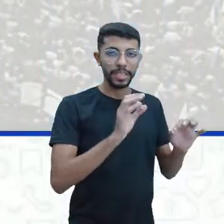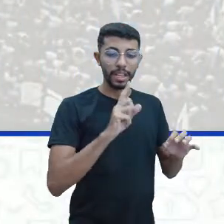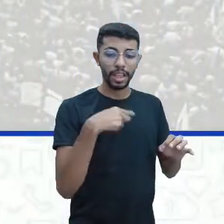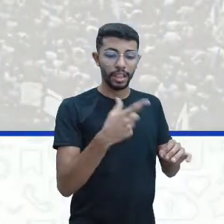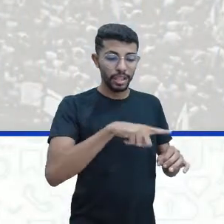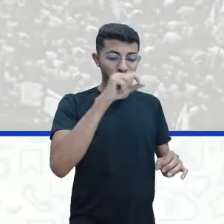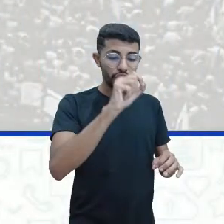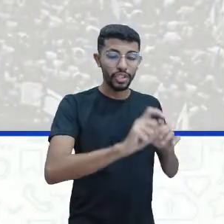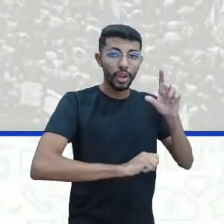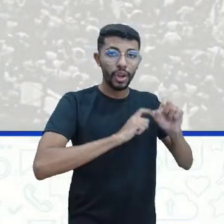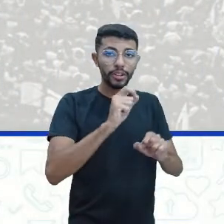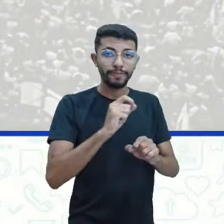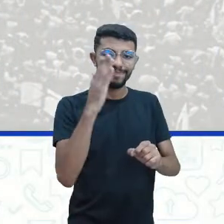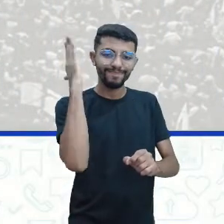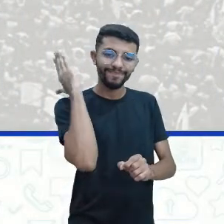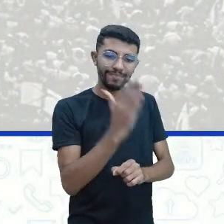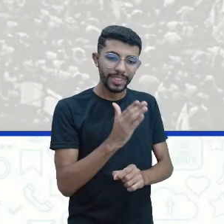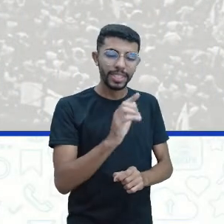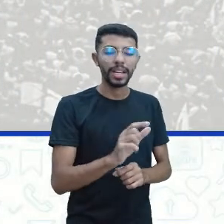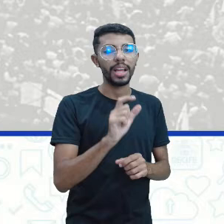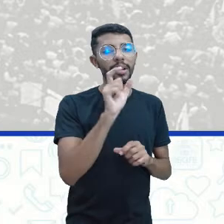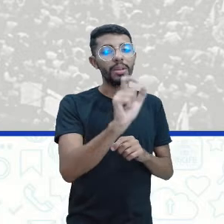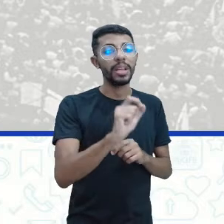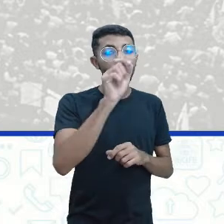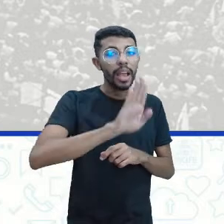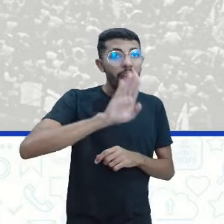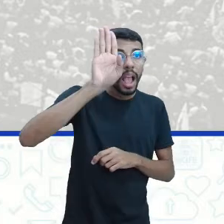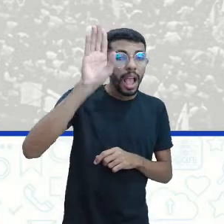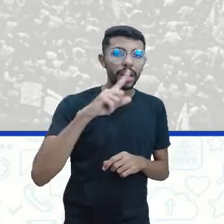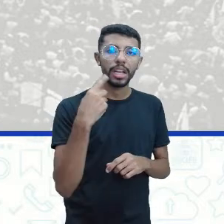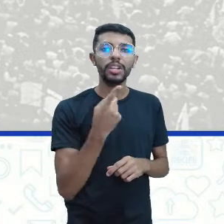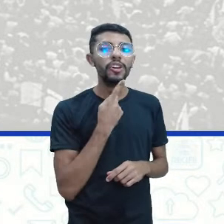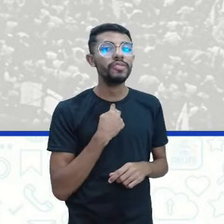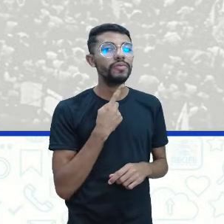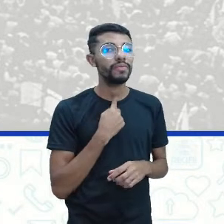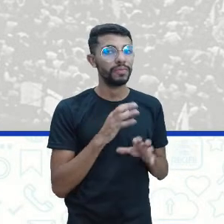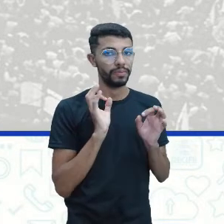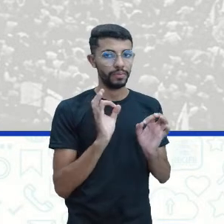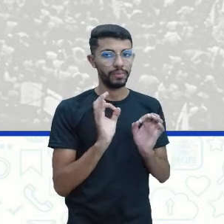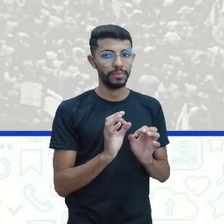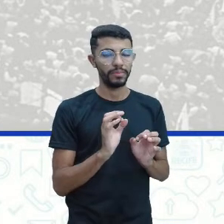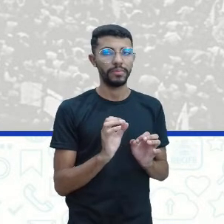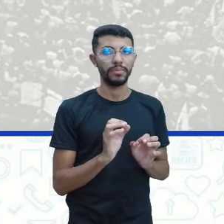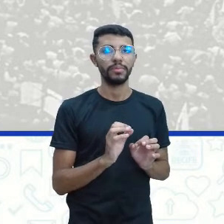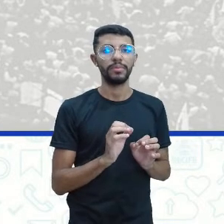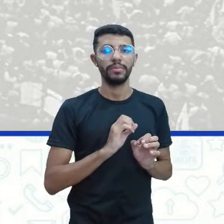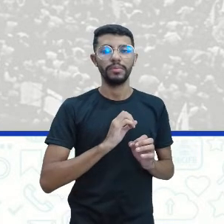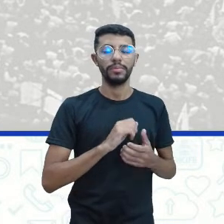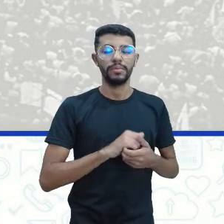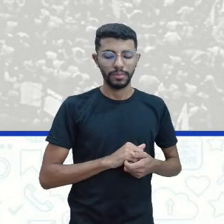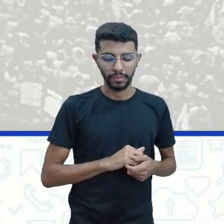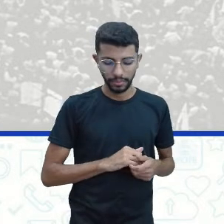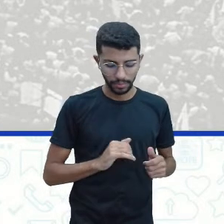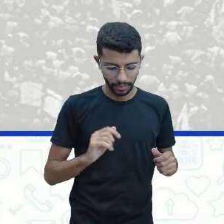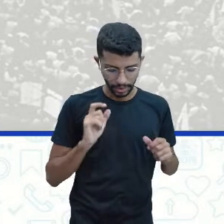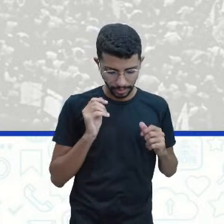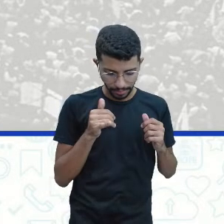escolhe diretamente os candidatos que nós queremos, certo? Os candidatos majoritários,